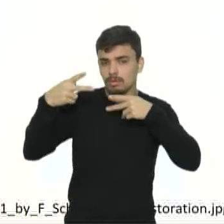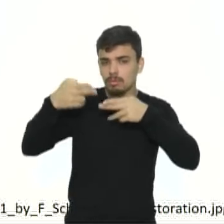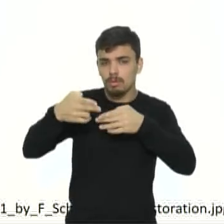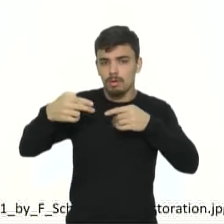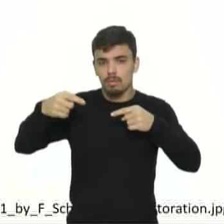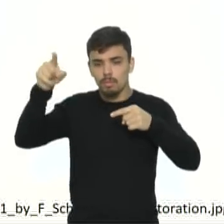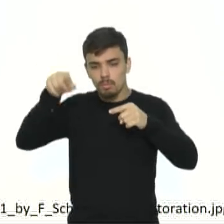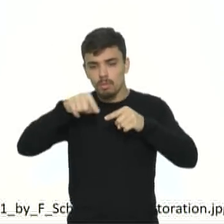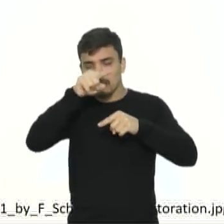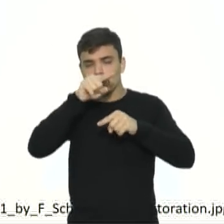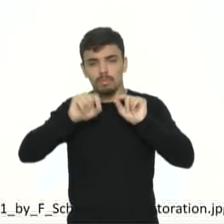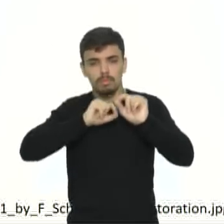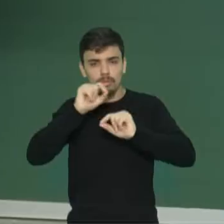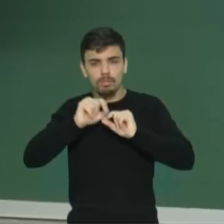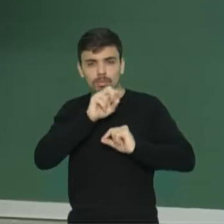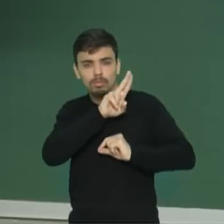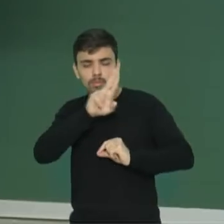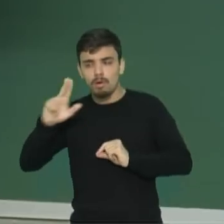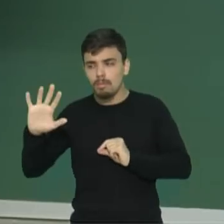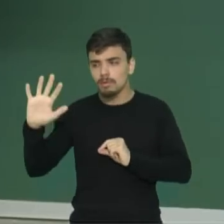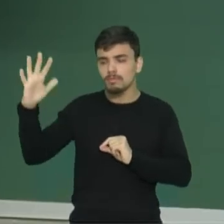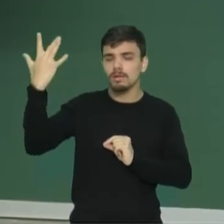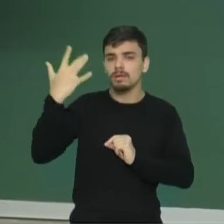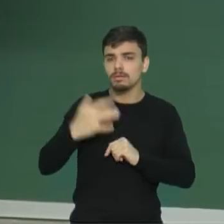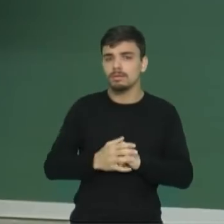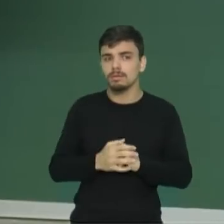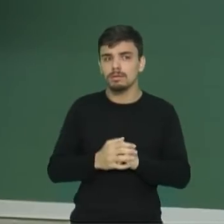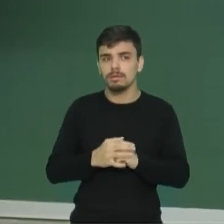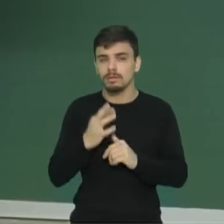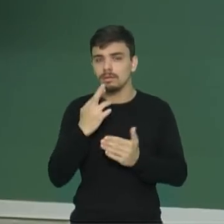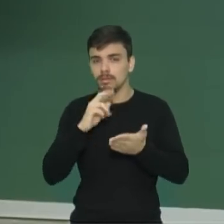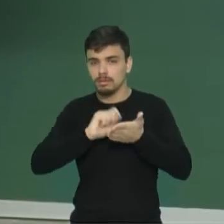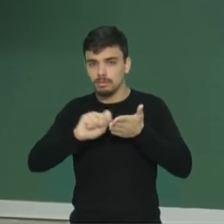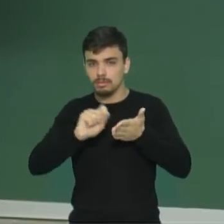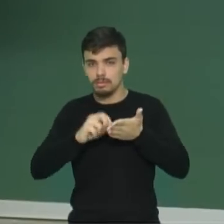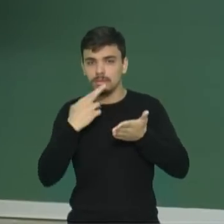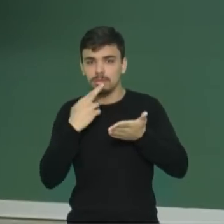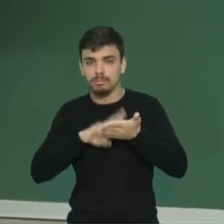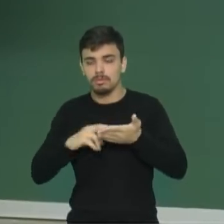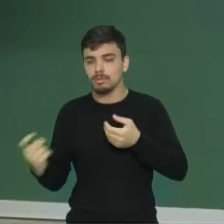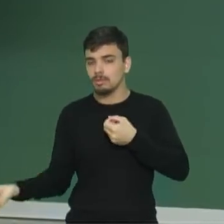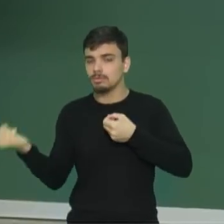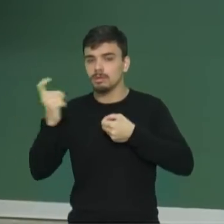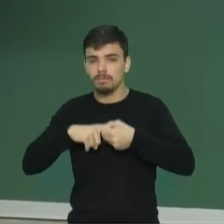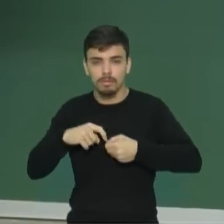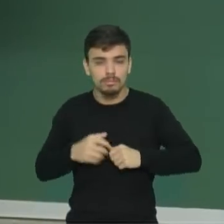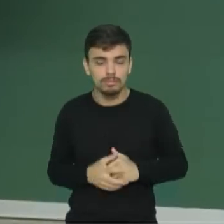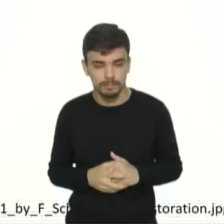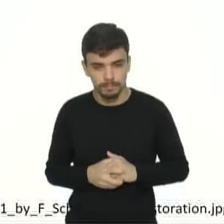Esse fenômeno é chamado... Qual o nome desse fenômeno? Anota, responde, eu já venho.